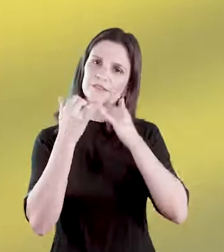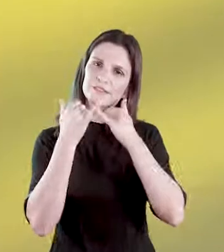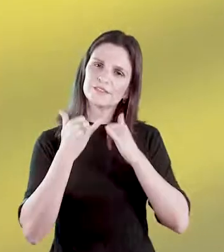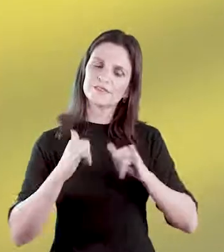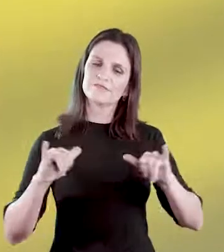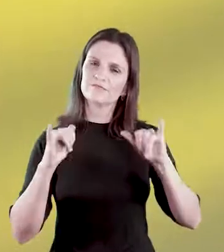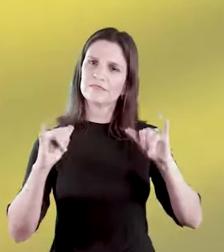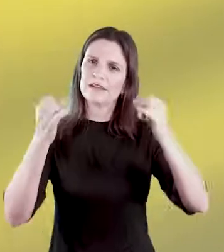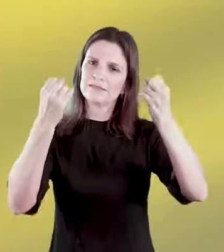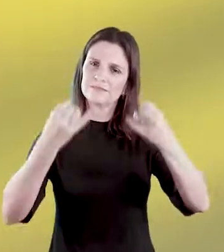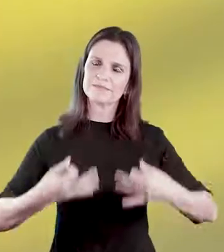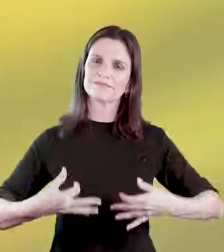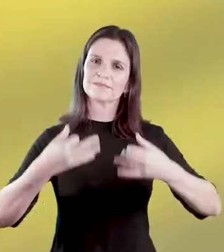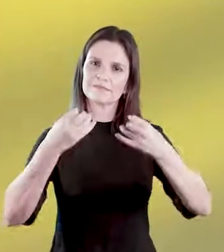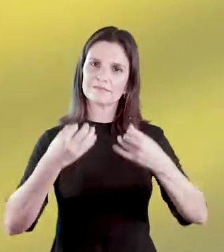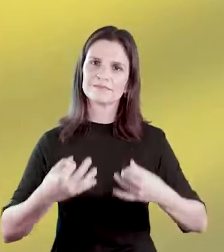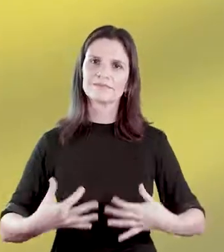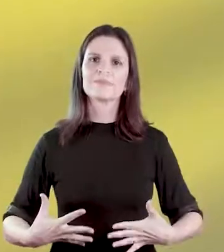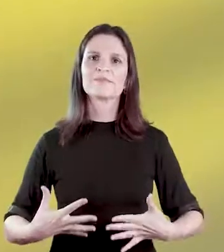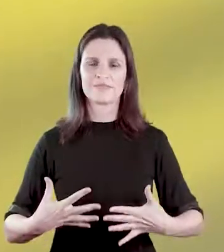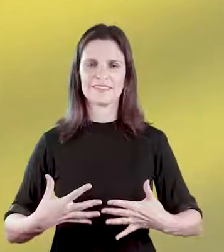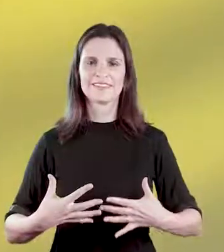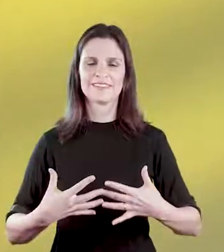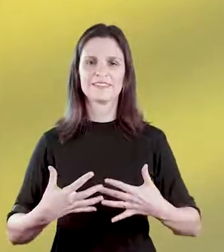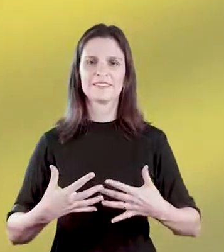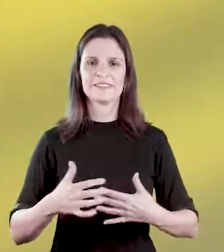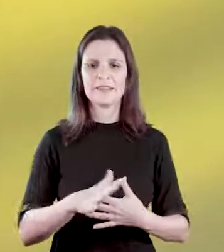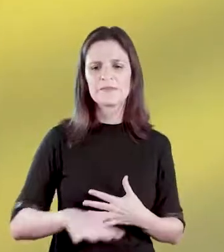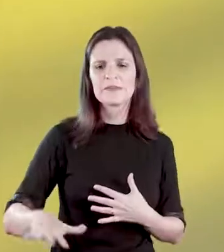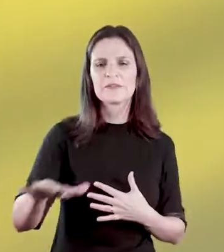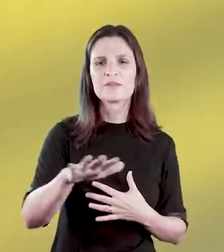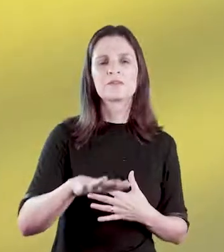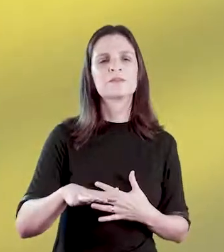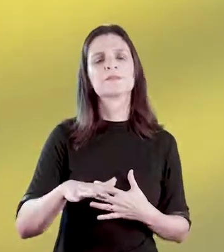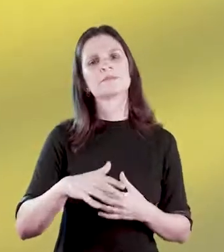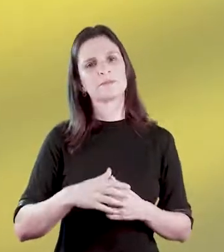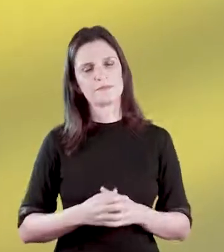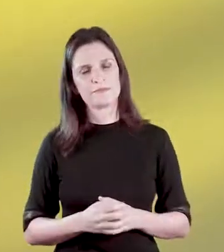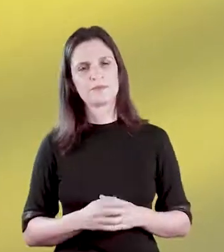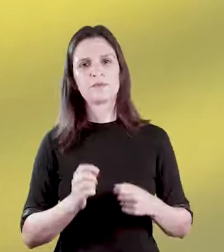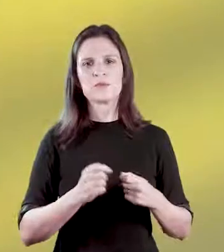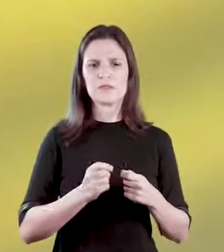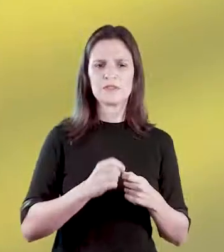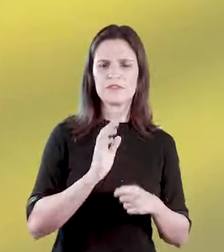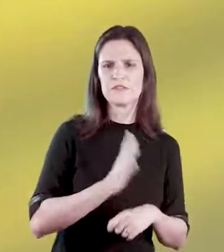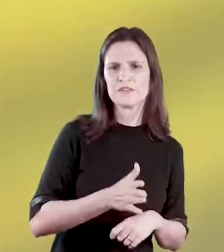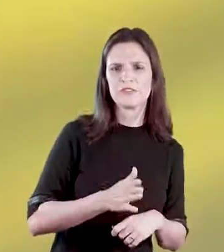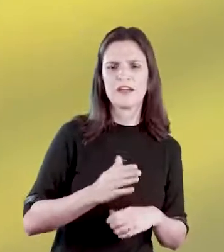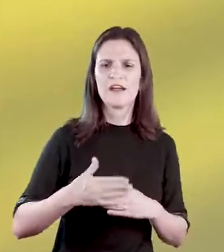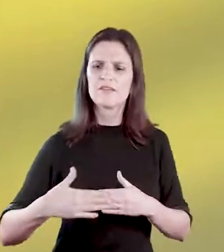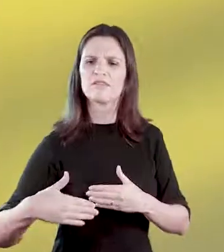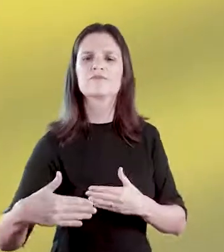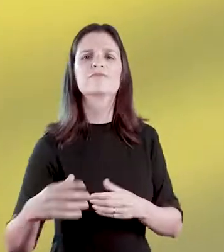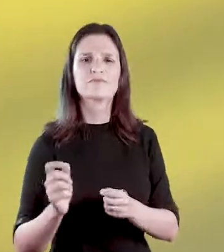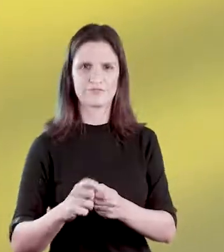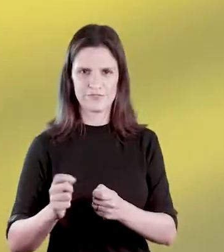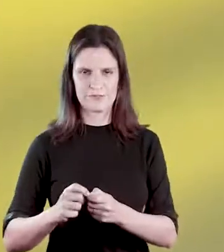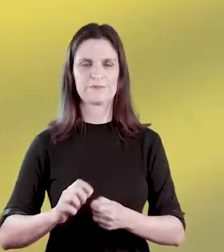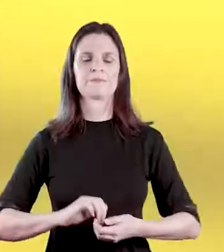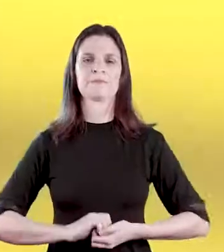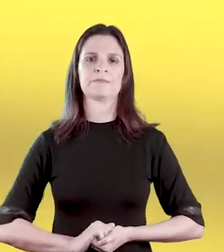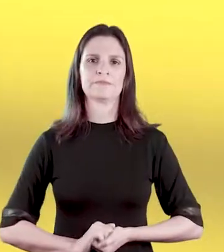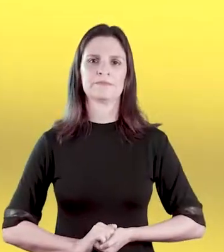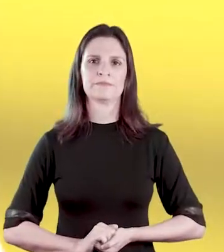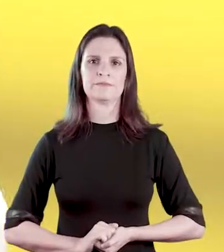me concedido neste momento para a gente poder levar a população um pouquinho daquilo que a gente fez daquilo que a gente pretende fazer nessa nova